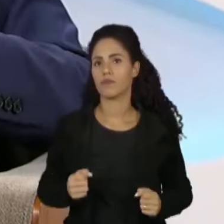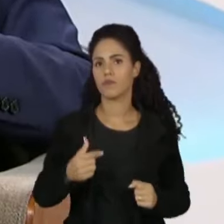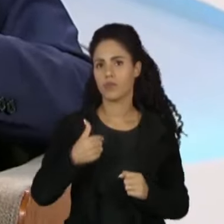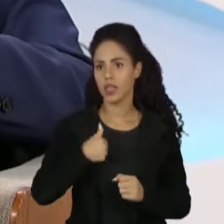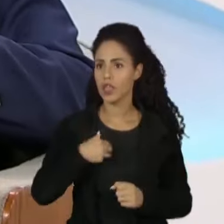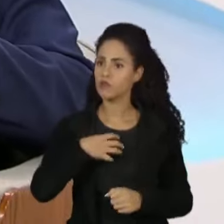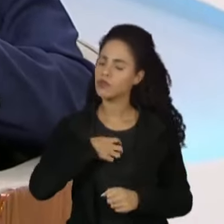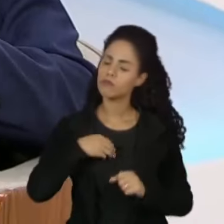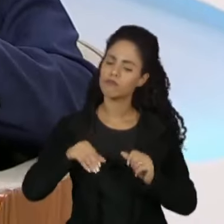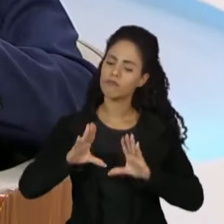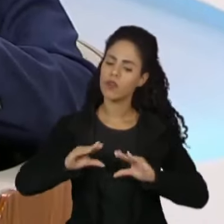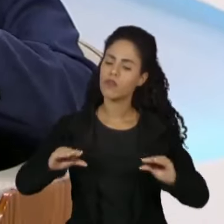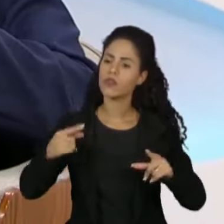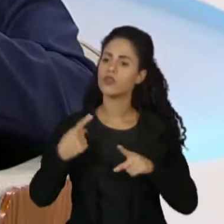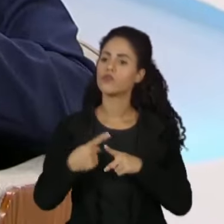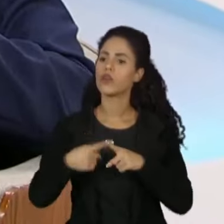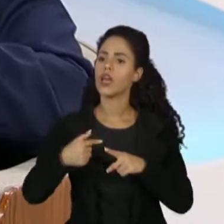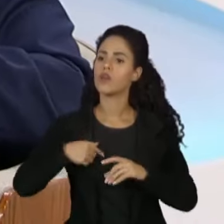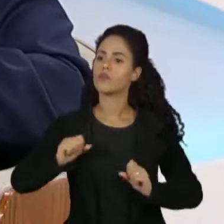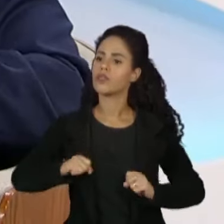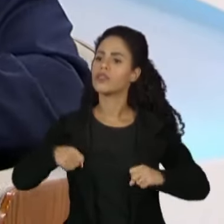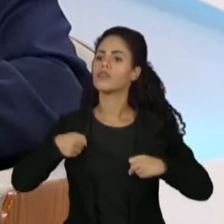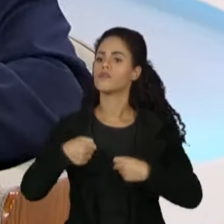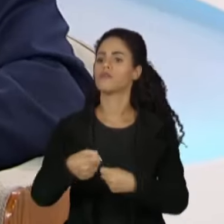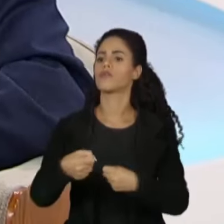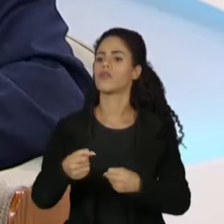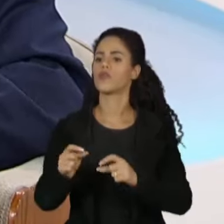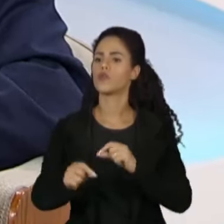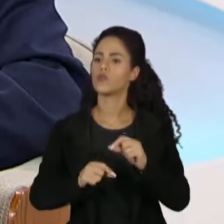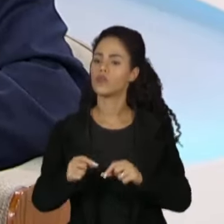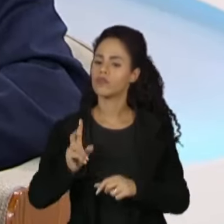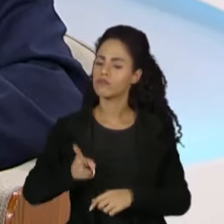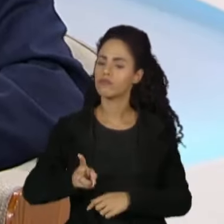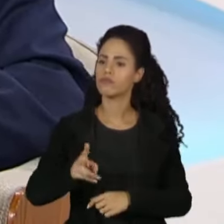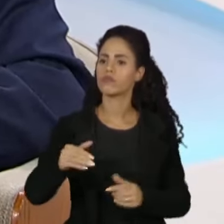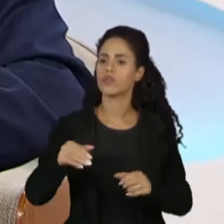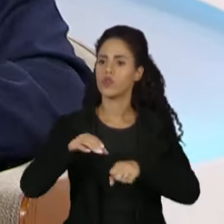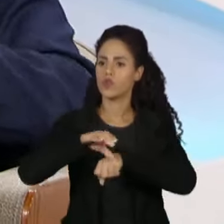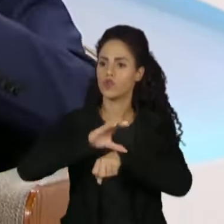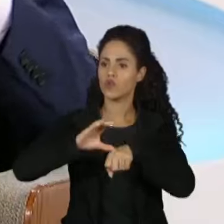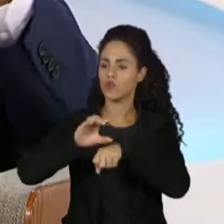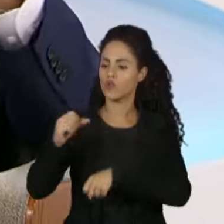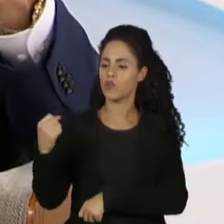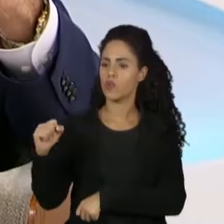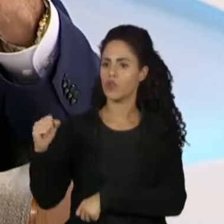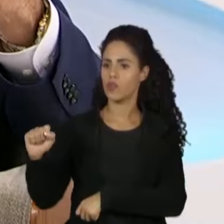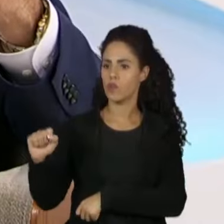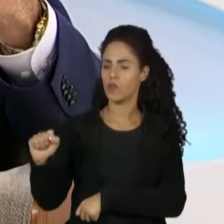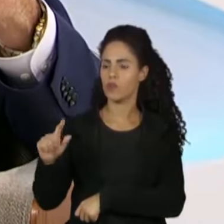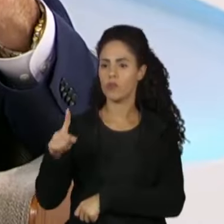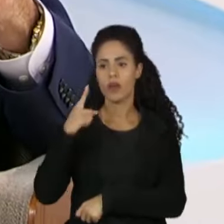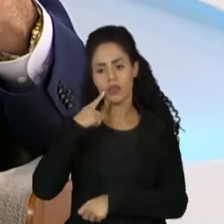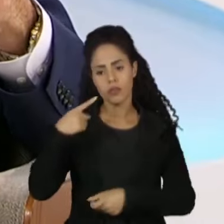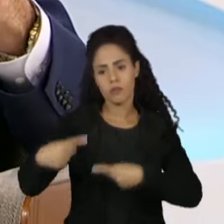sinto muito à vontade, porque eu sempre fui um defensor do mandato até a Constituição de 88. No